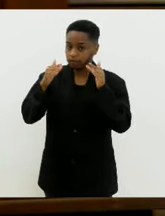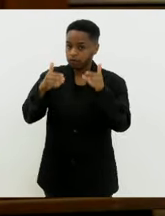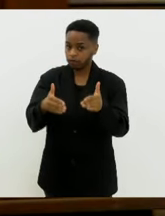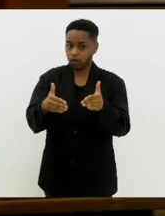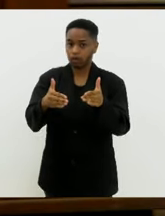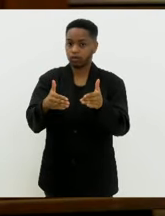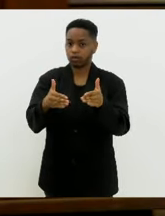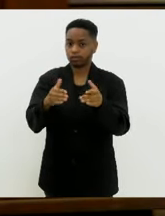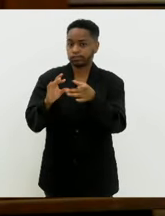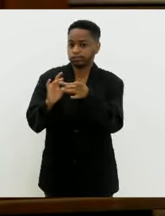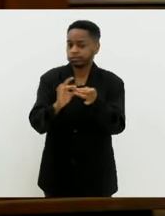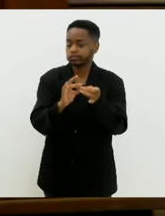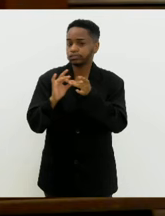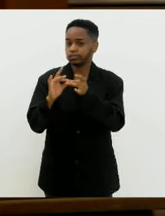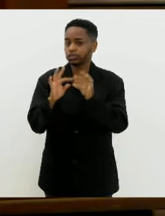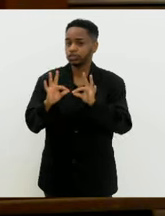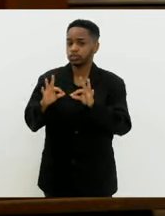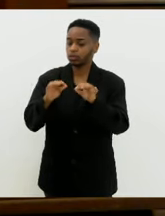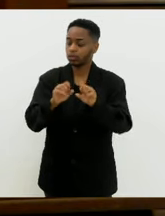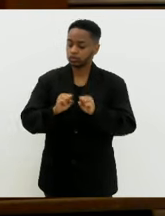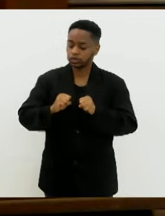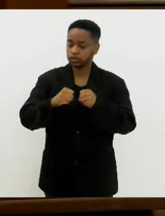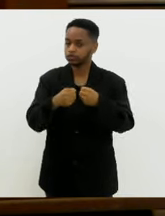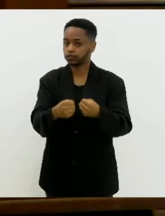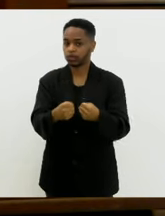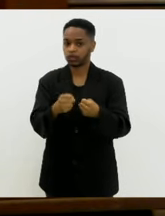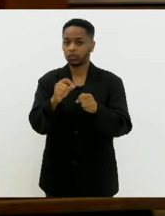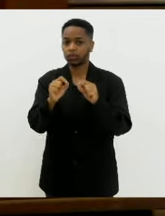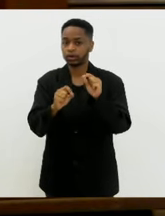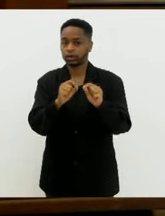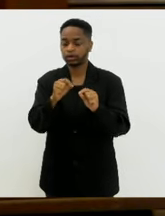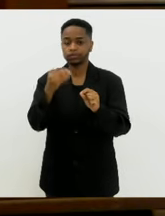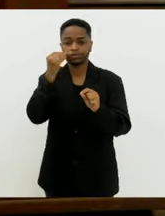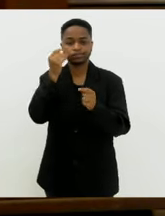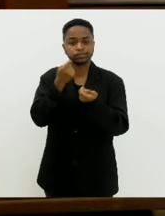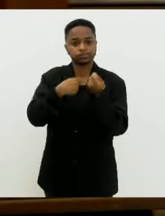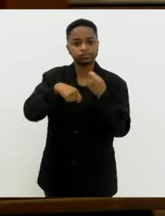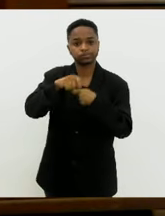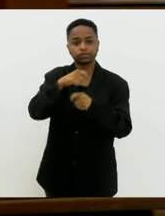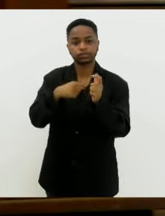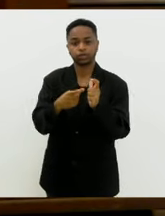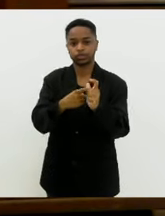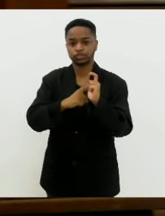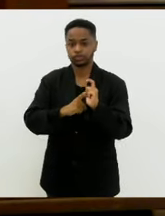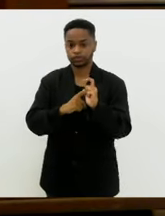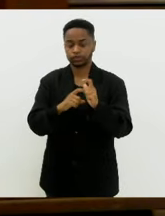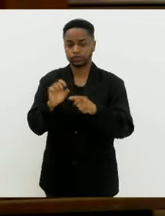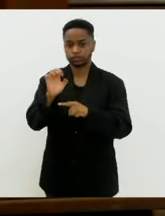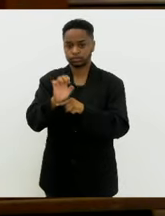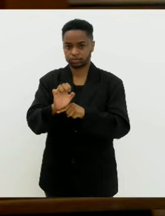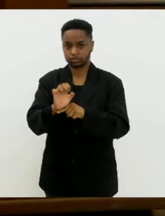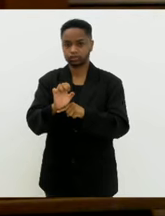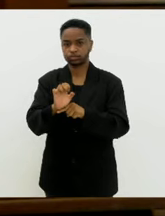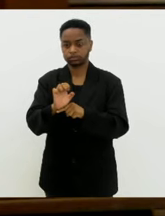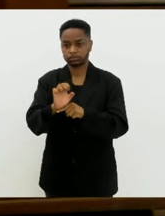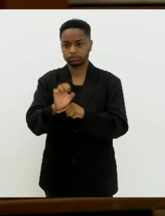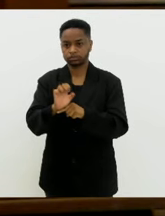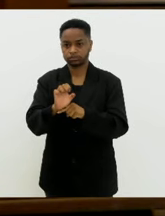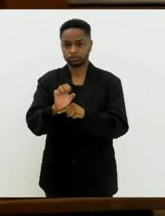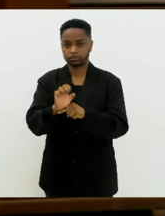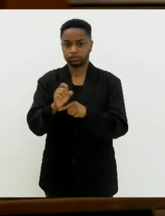os esforços possíveis para a renegociação da dívida do Estado. Nós